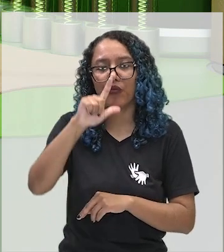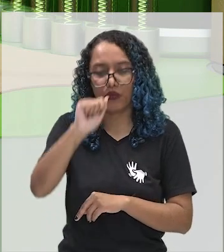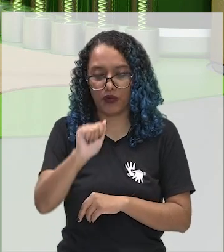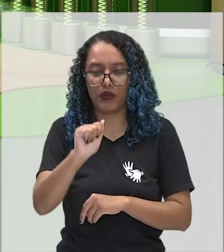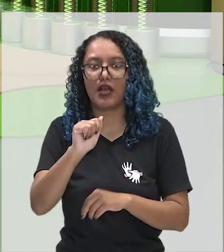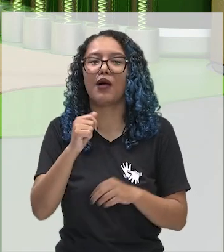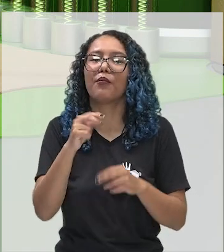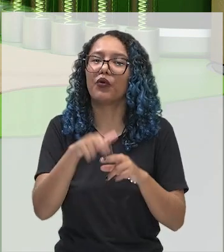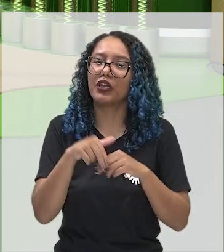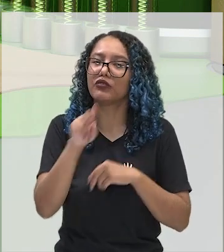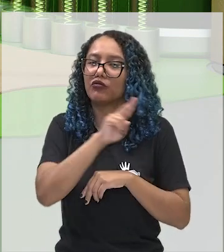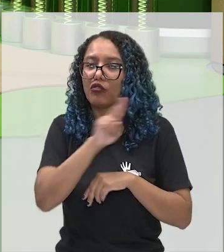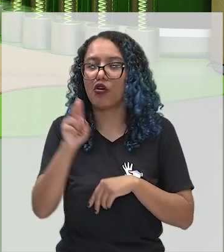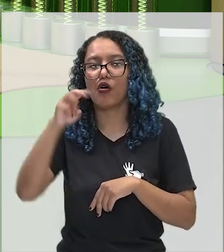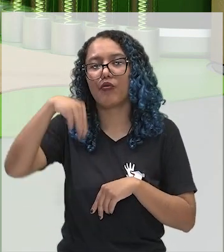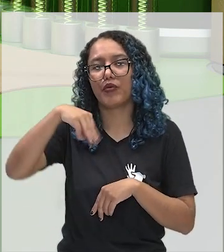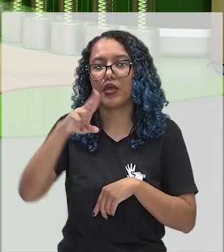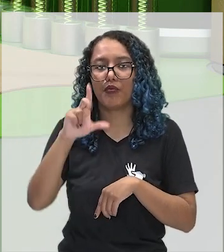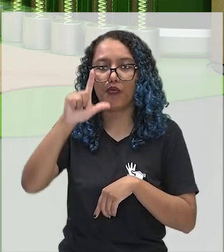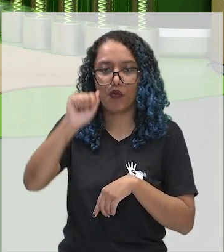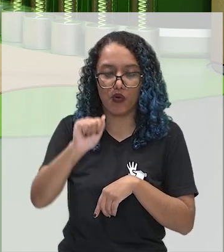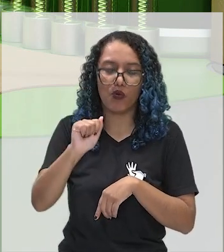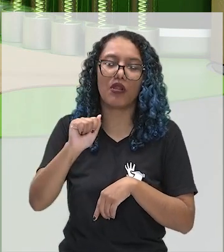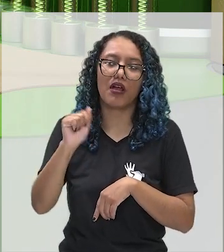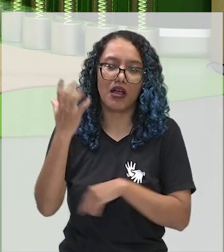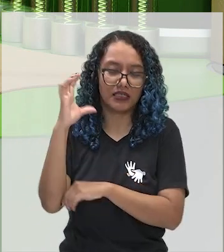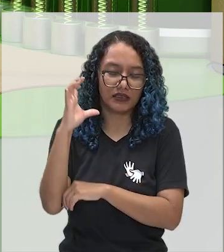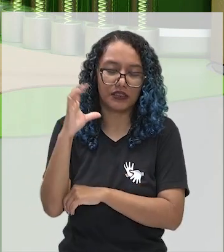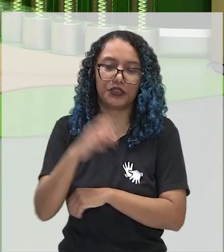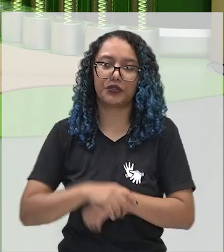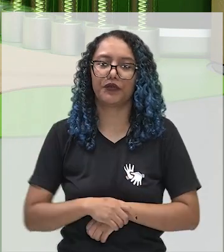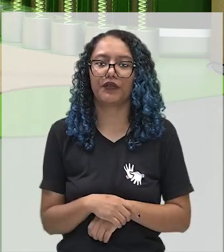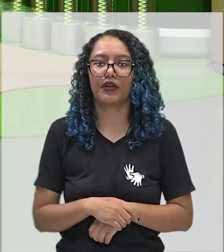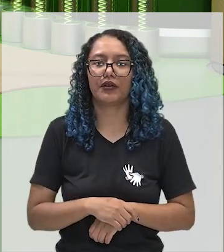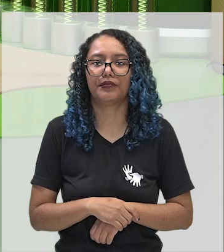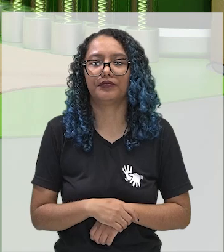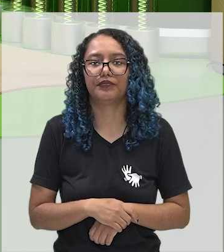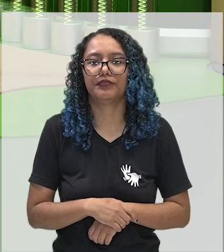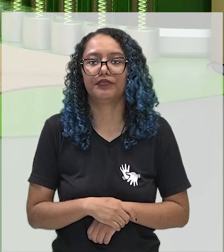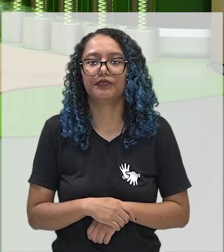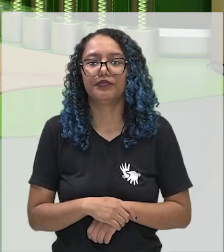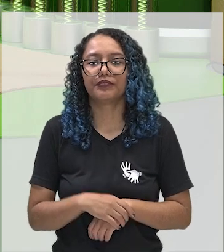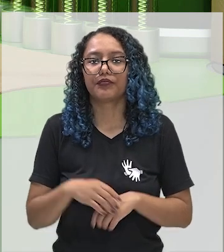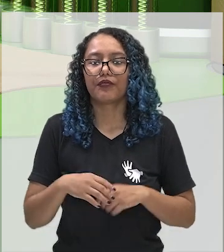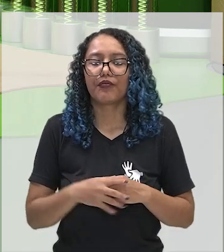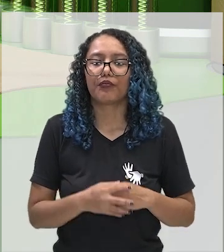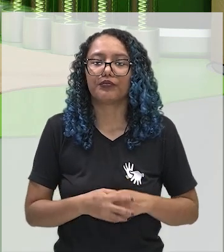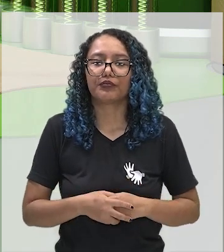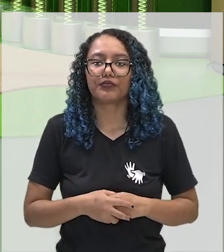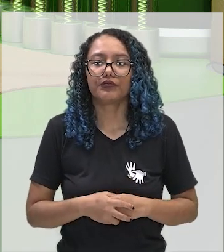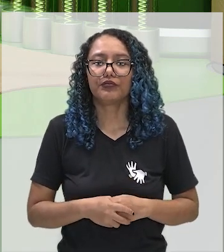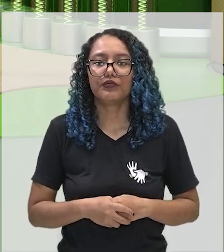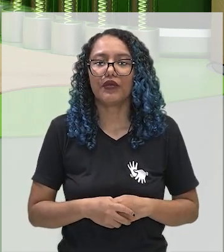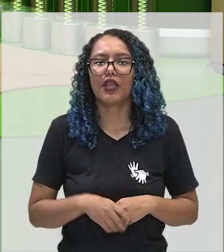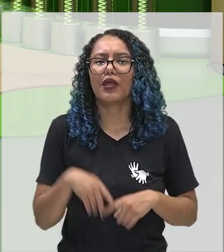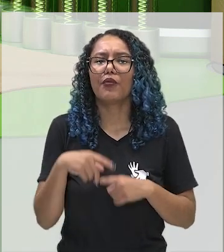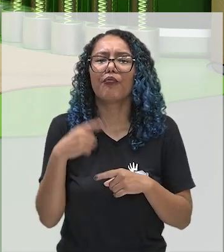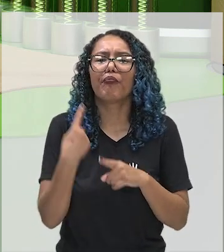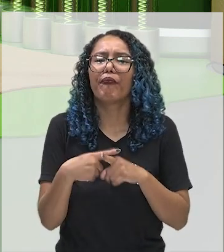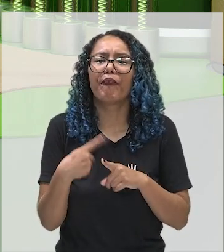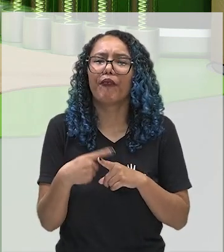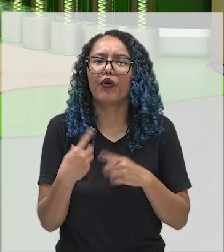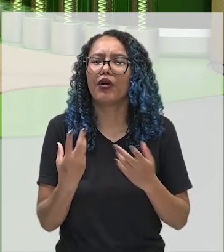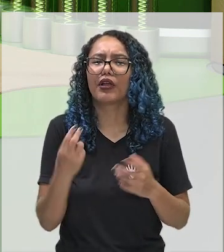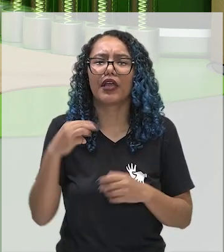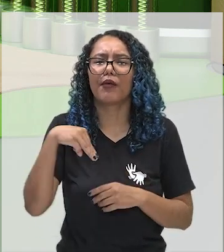mula científica, essa espécie ali, essas espécies de planta que cruzaram entre si e geraram esse descendente. E por que ele falou